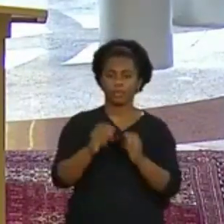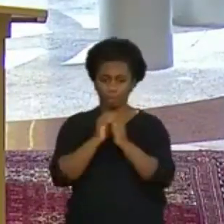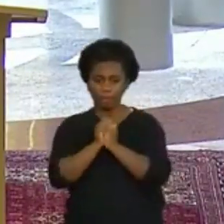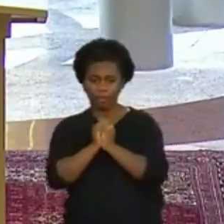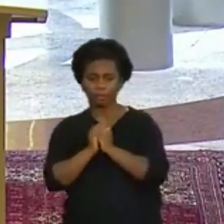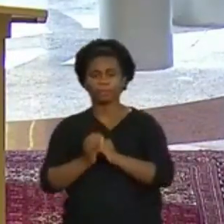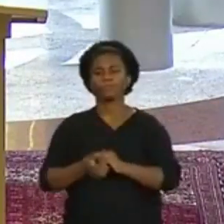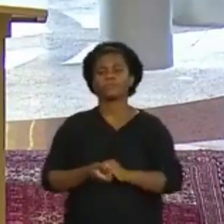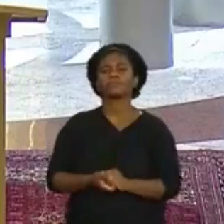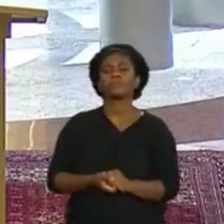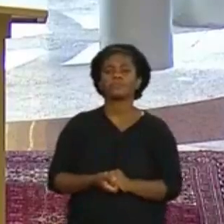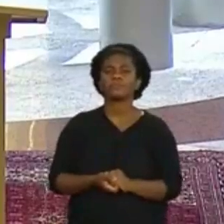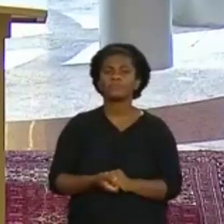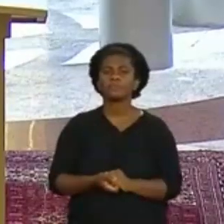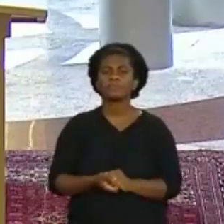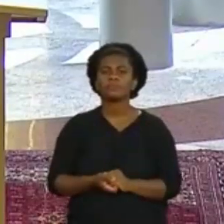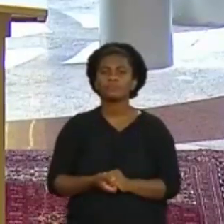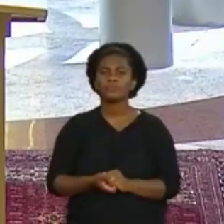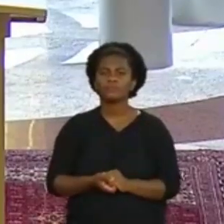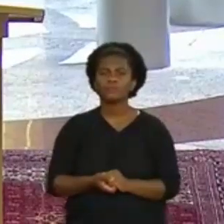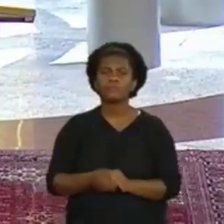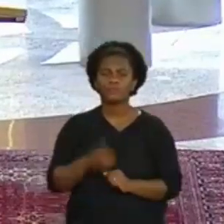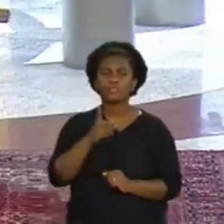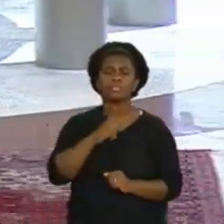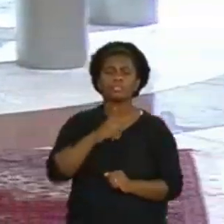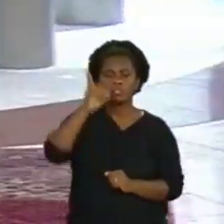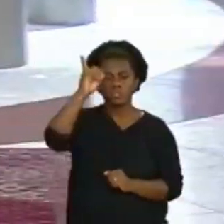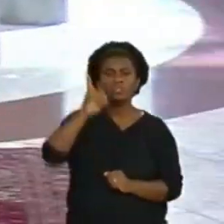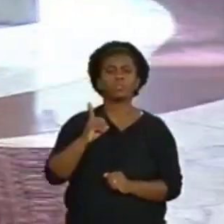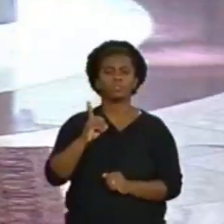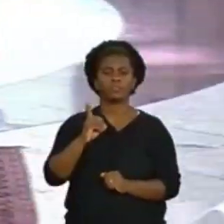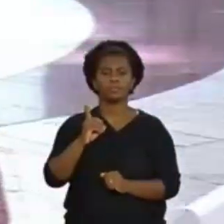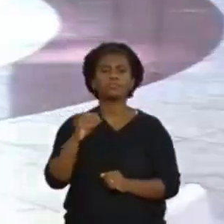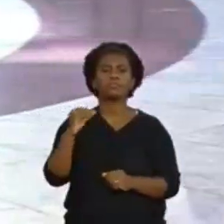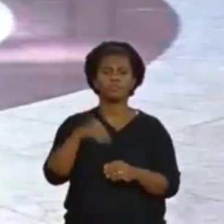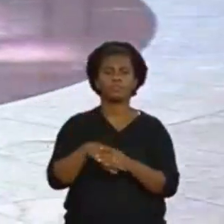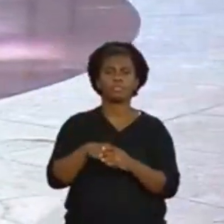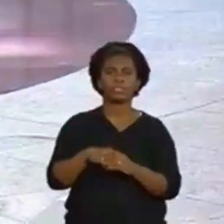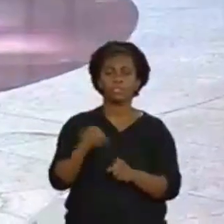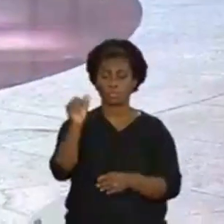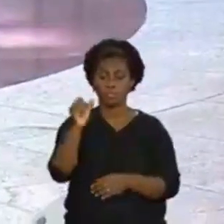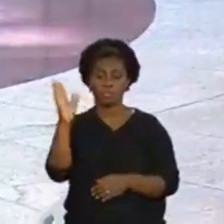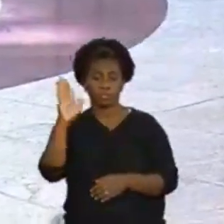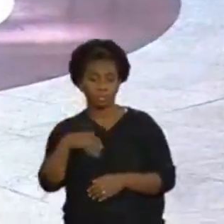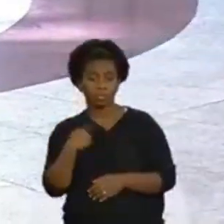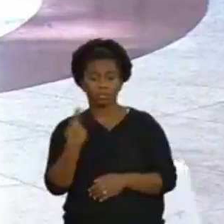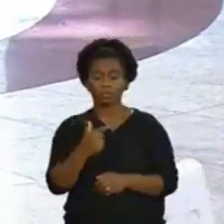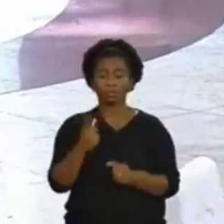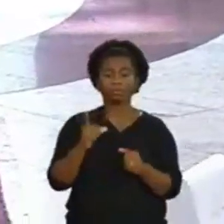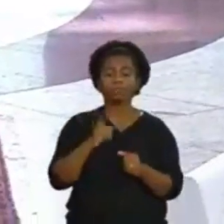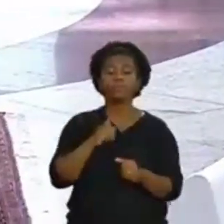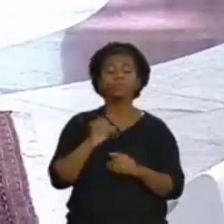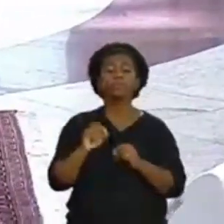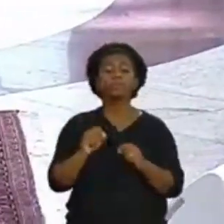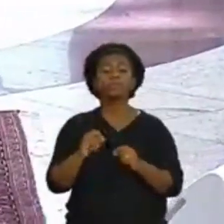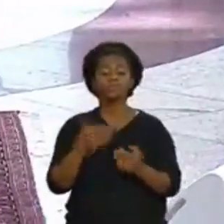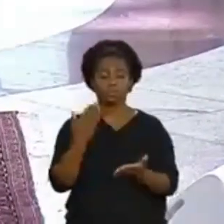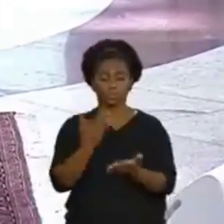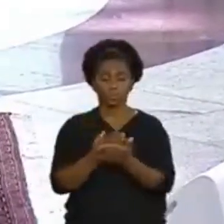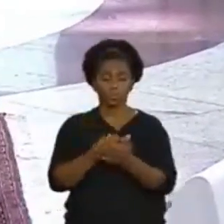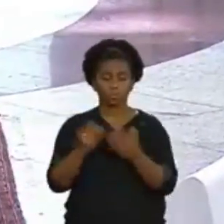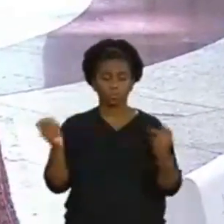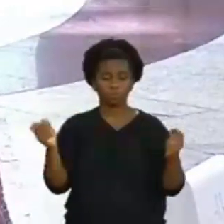pessoal? Exerça seu direito de cidadão, tá? 18 horas nós vamos ter o estudo